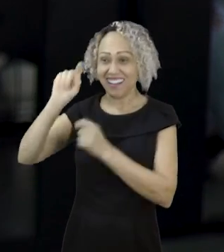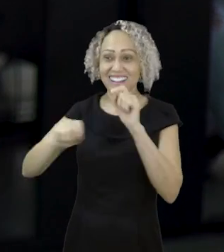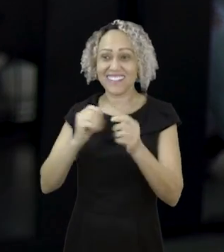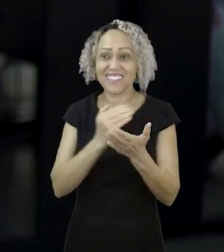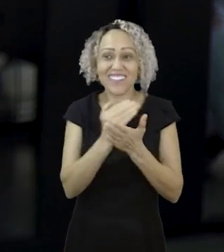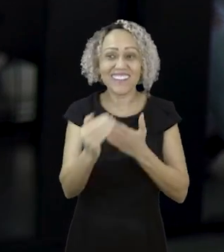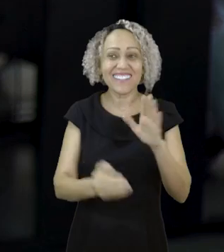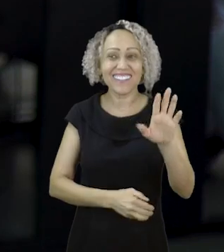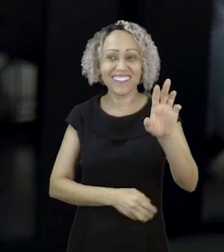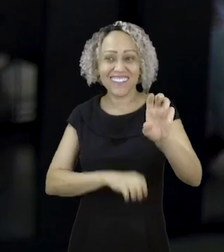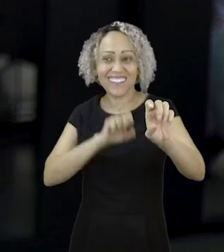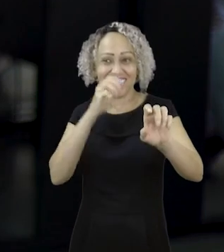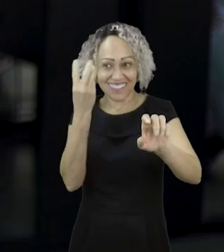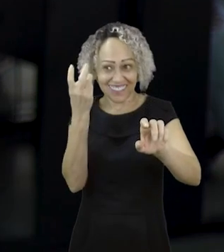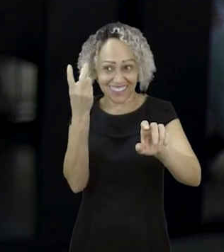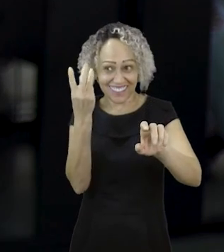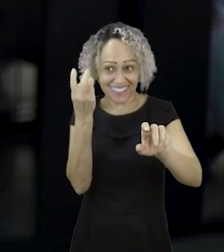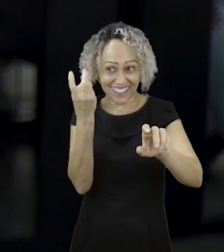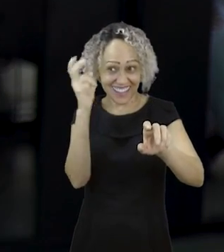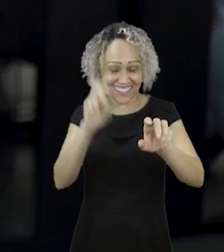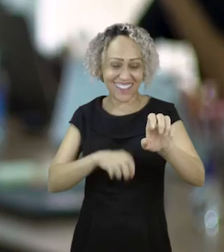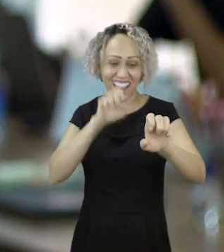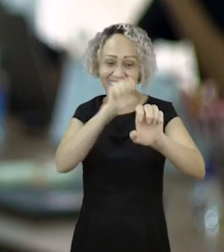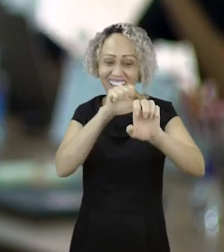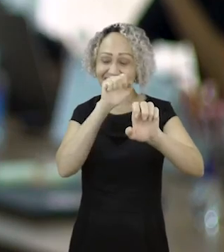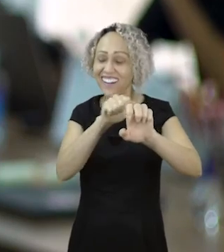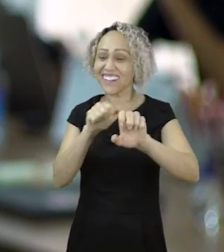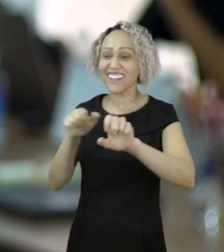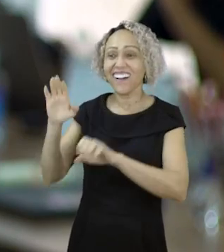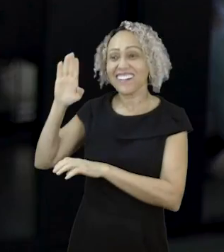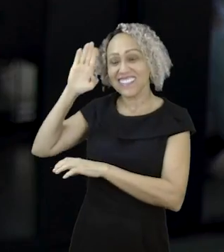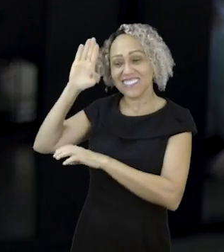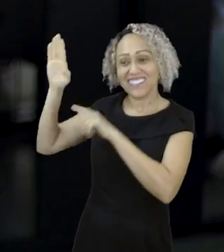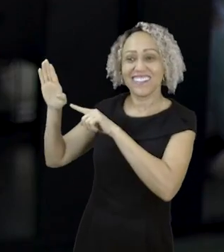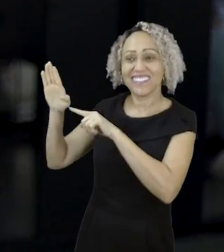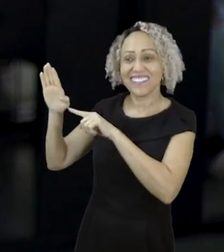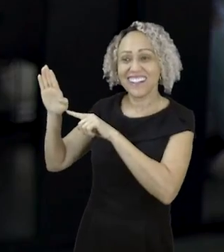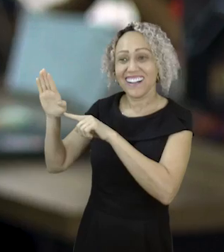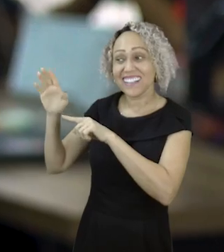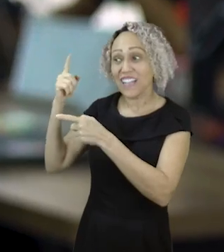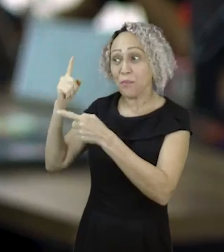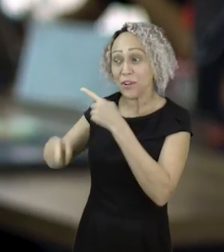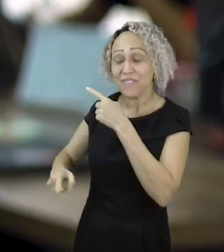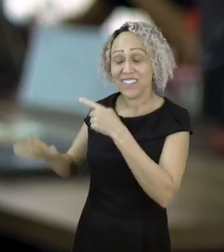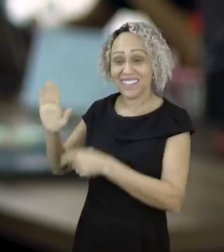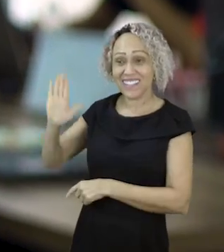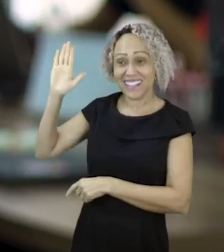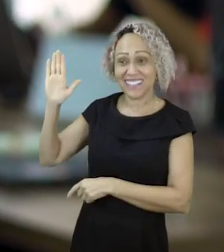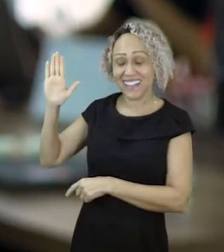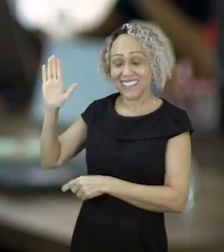bolsonaristas. Começou com as 3 batidinhas na porta do ex-presidente, que já era inelegível, e terminou com ele